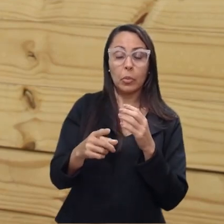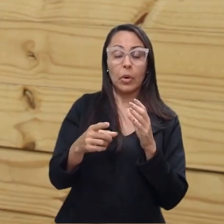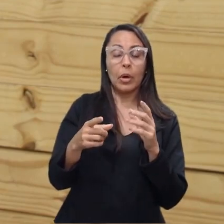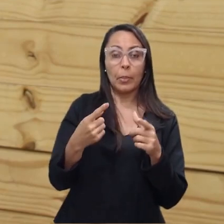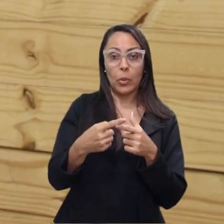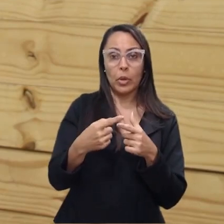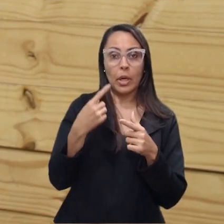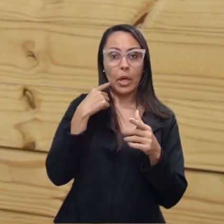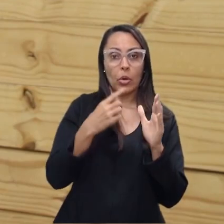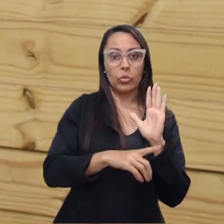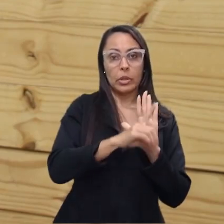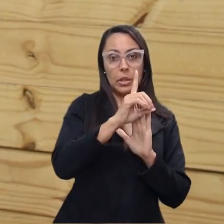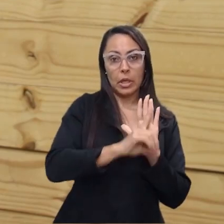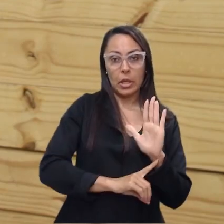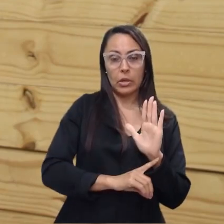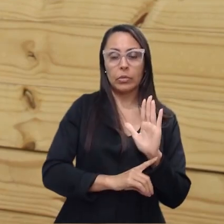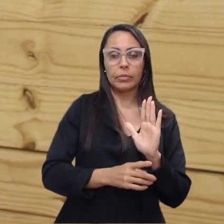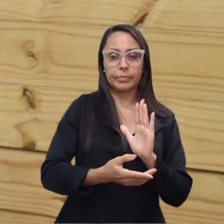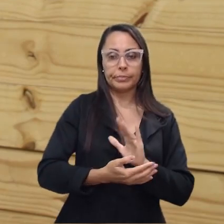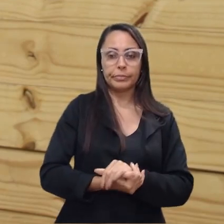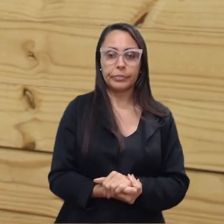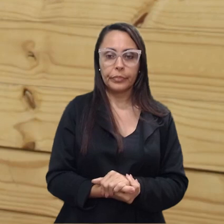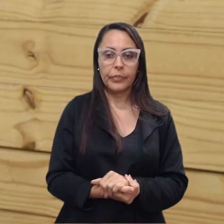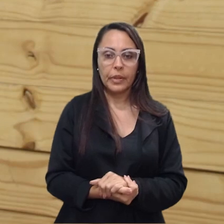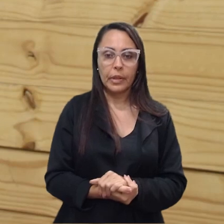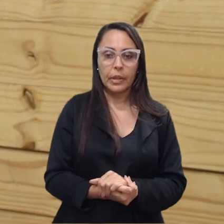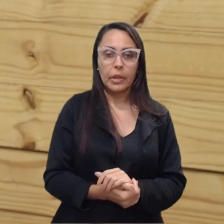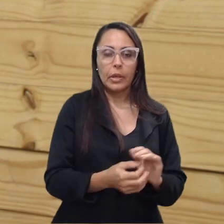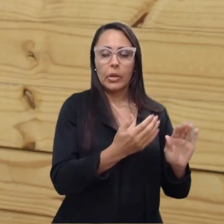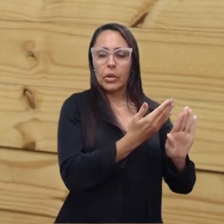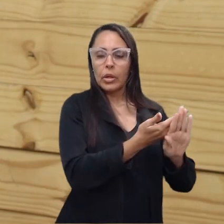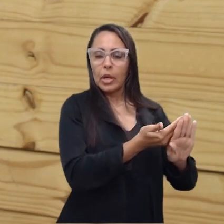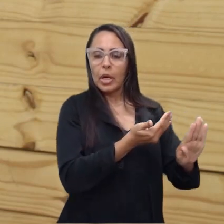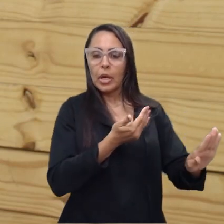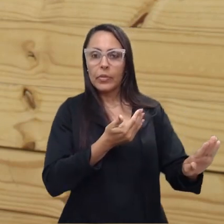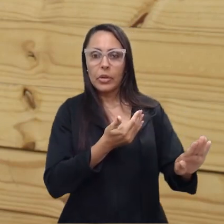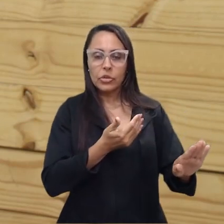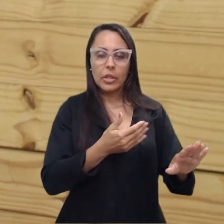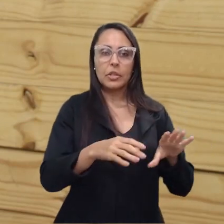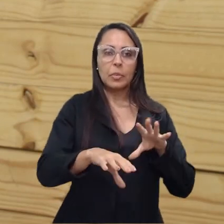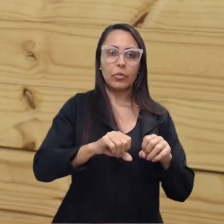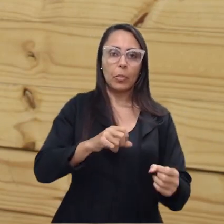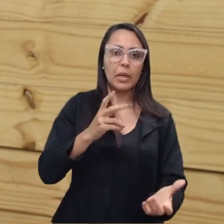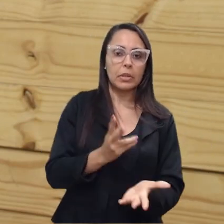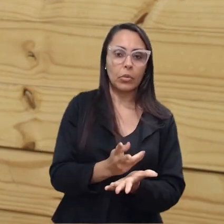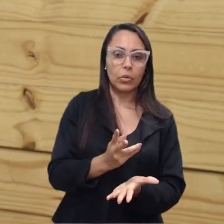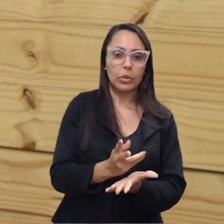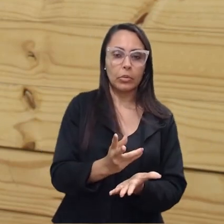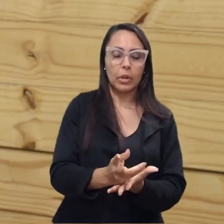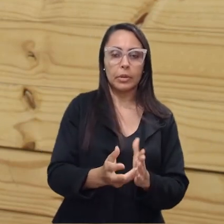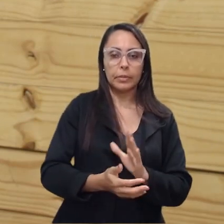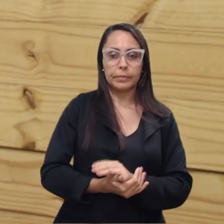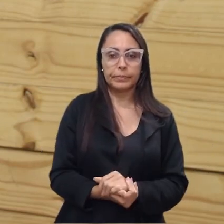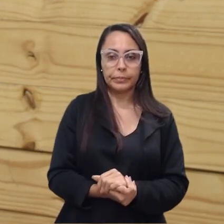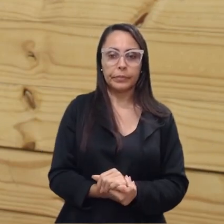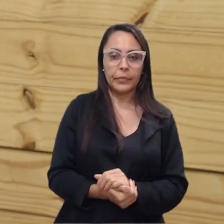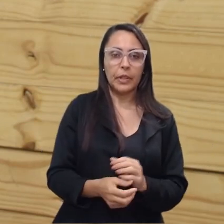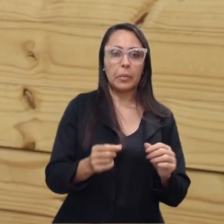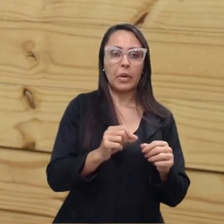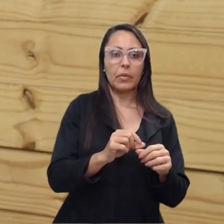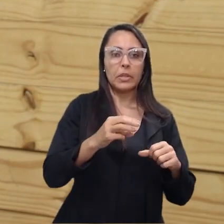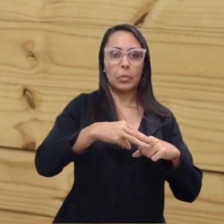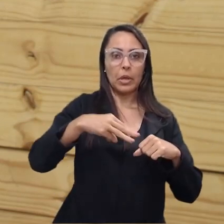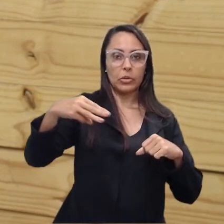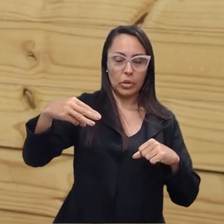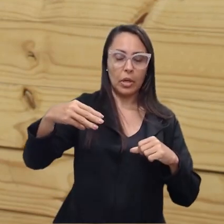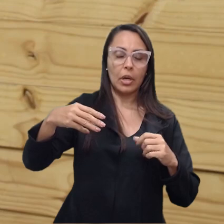direito deles e está previsto no Estatuto. Afastar-se para a formação continuada, se afastar para fazer o seu